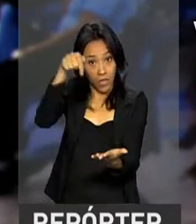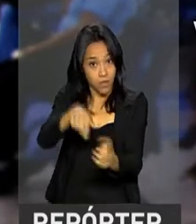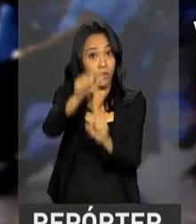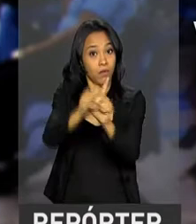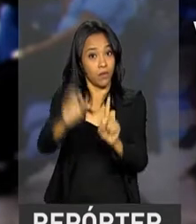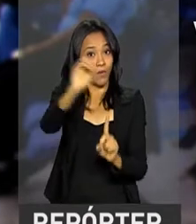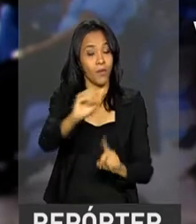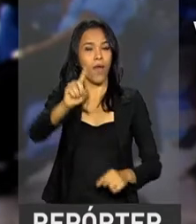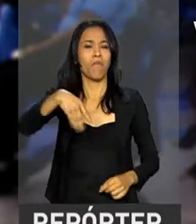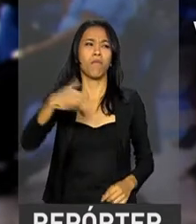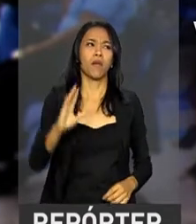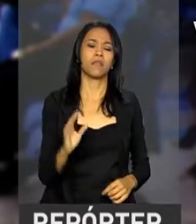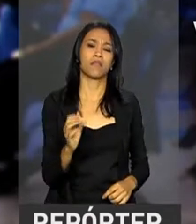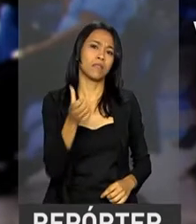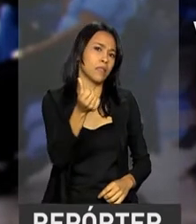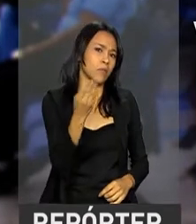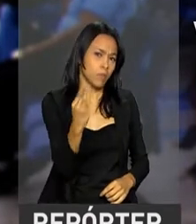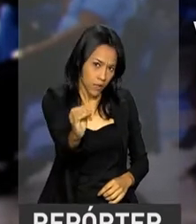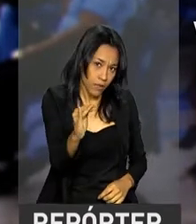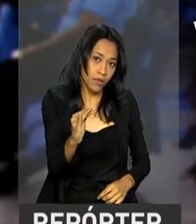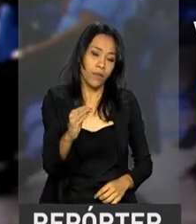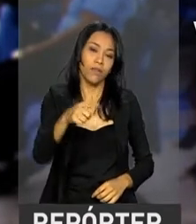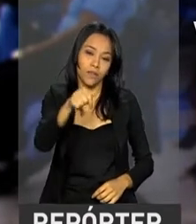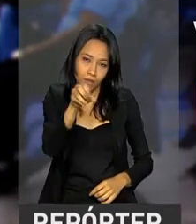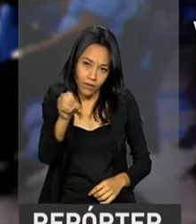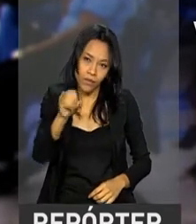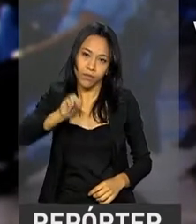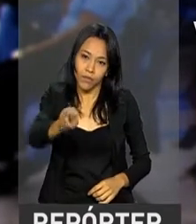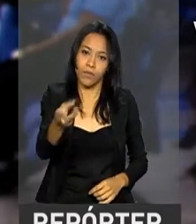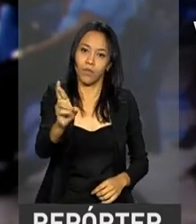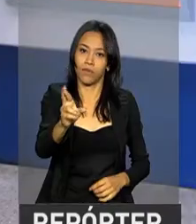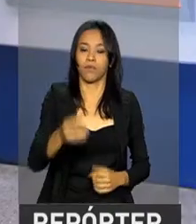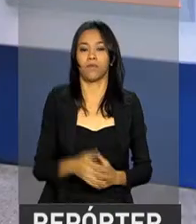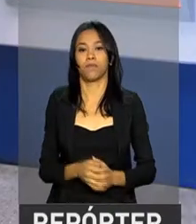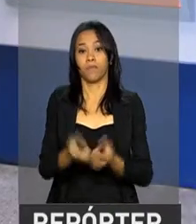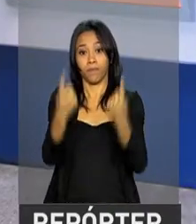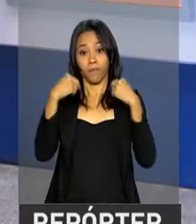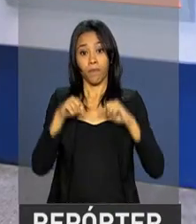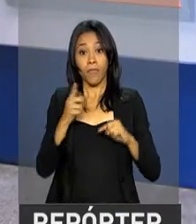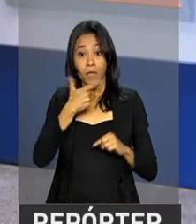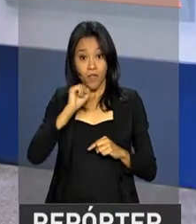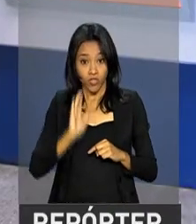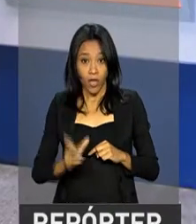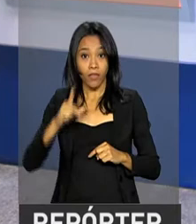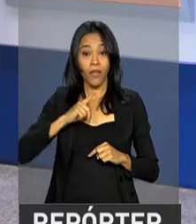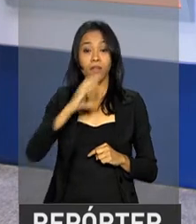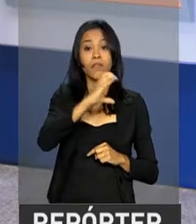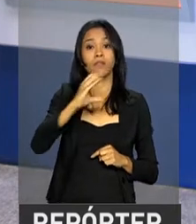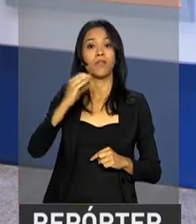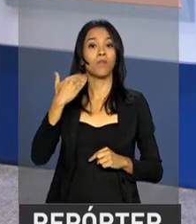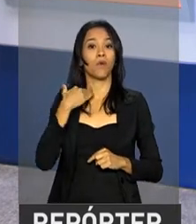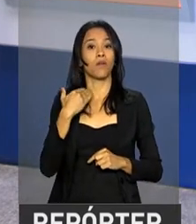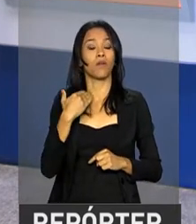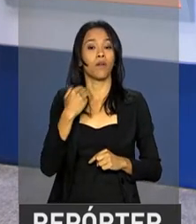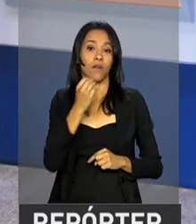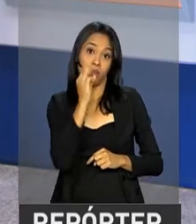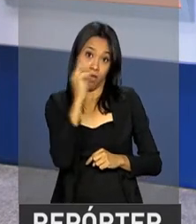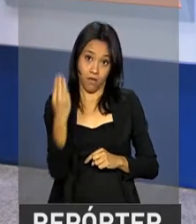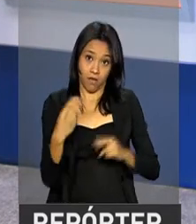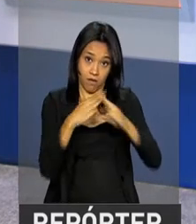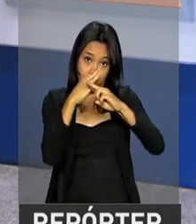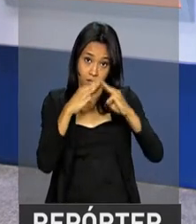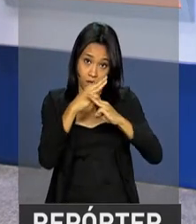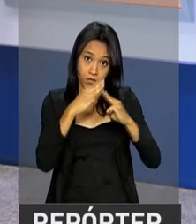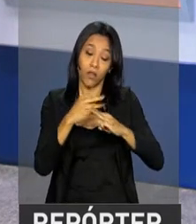de outubro é de mais de 6 bilhões e 700 milhões de reais mas quem já é correntista do banco recebe dinheiro